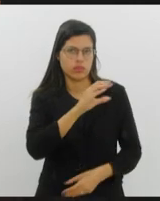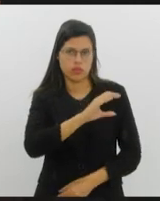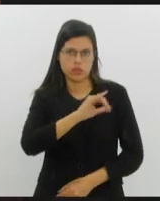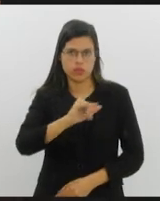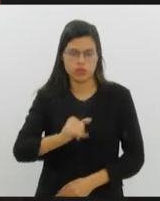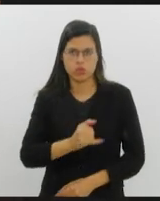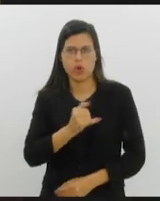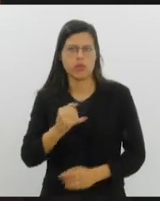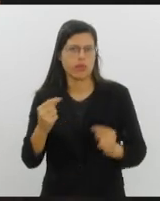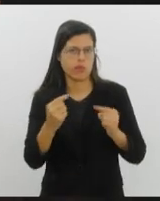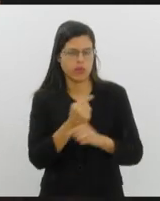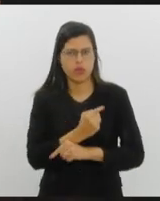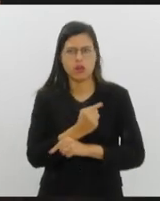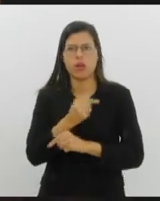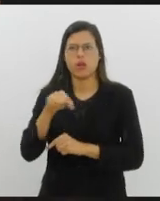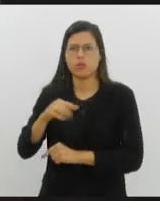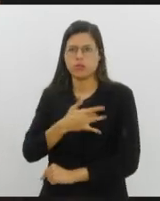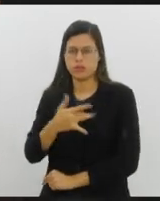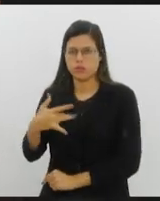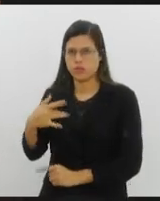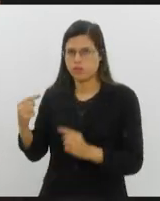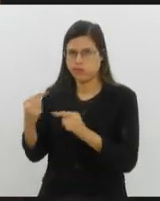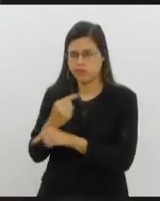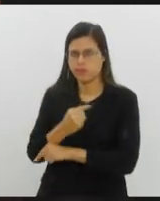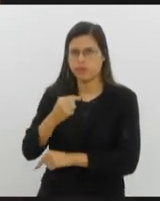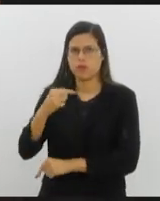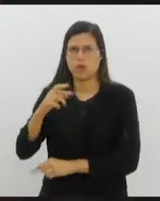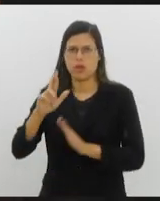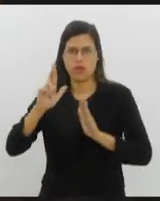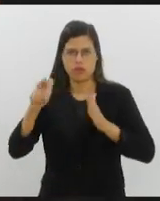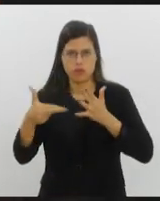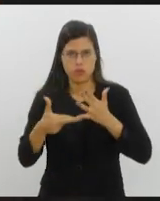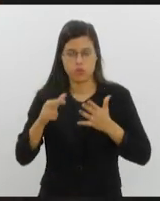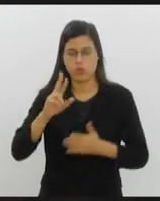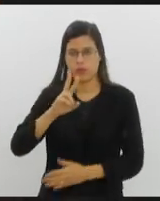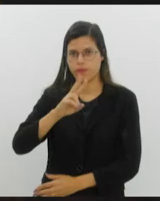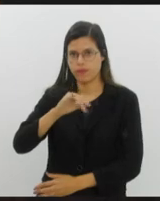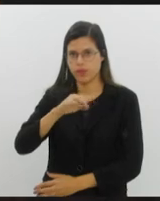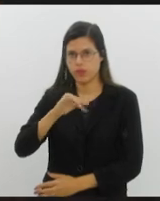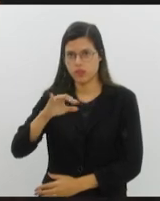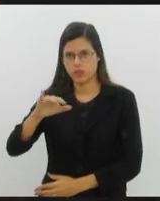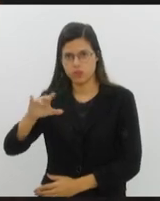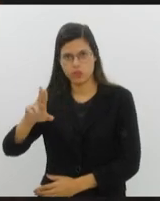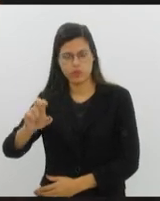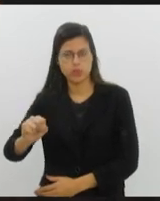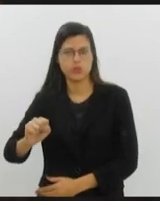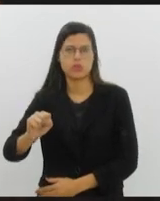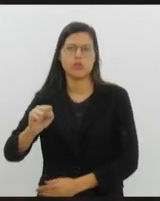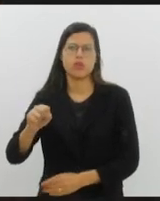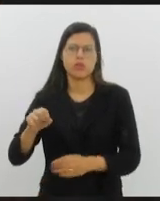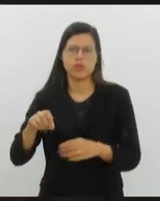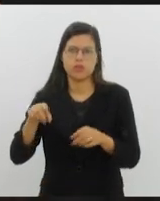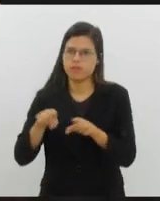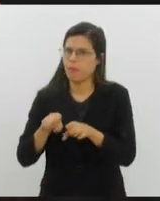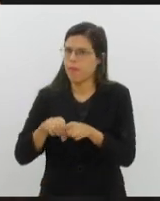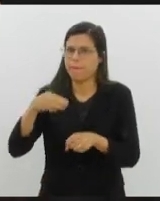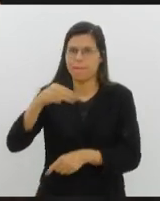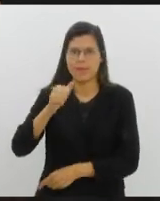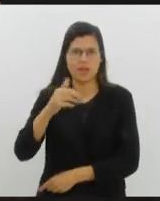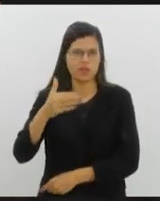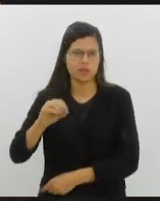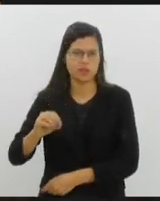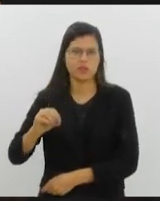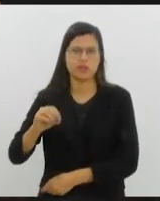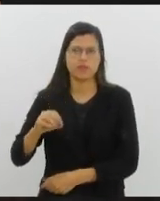de saúde contrário. Relatores, deputados Vinícius Cozzolino, doutor Deodalto, Felipinho Raves e Márcio Canella.